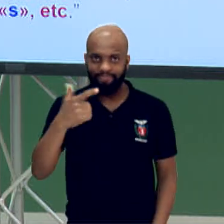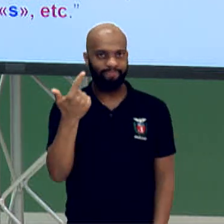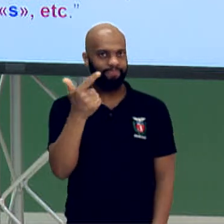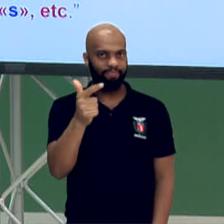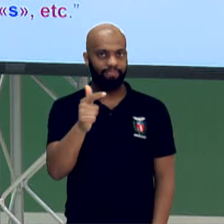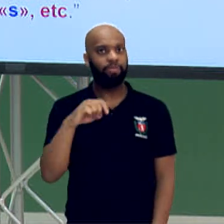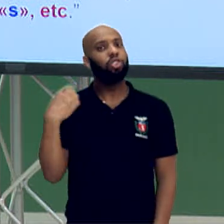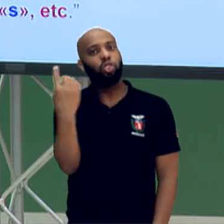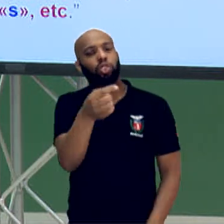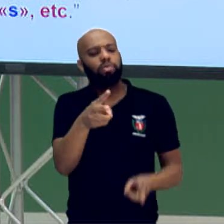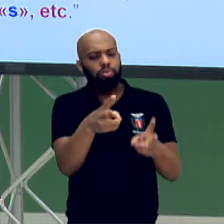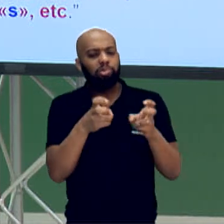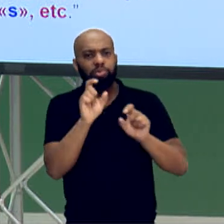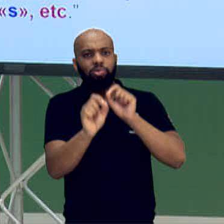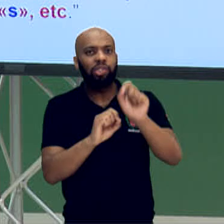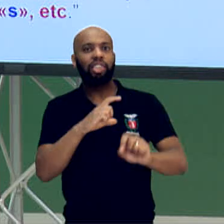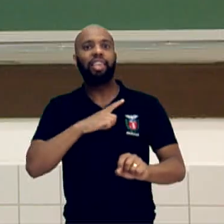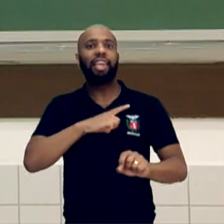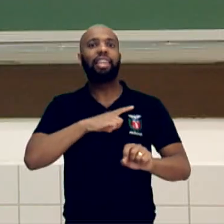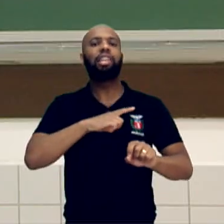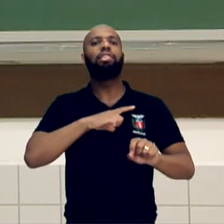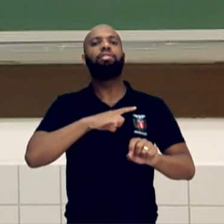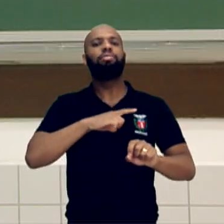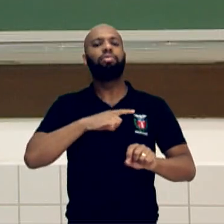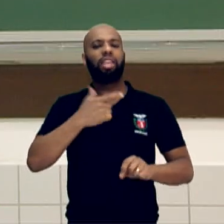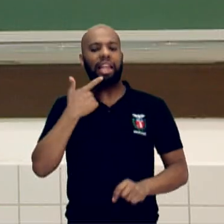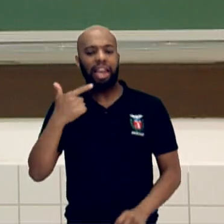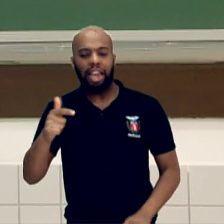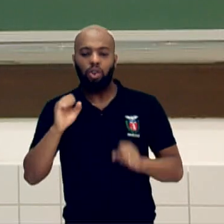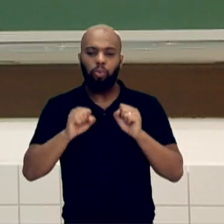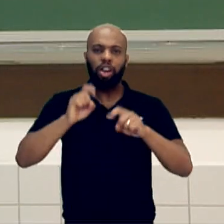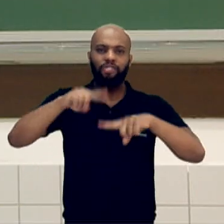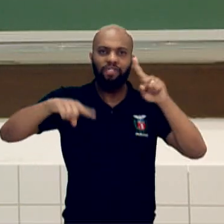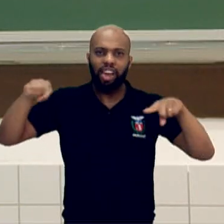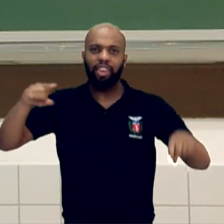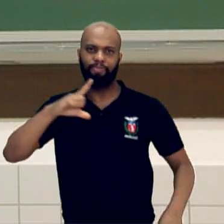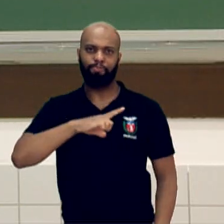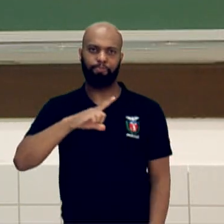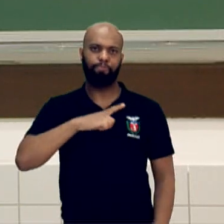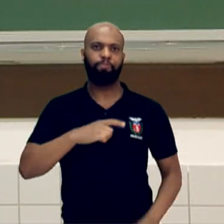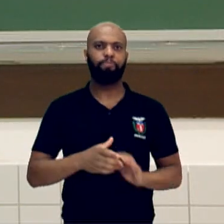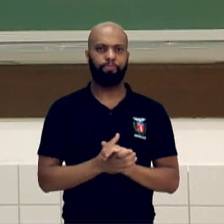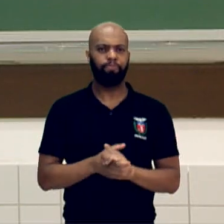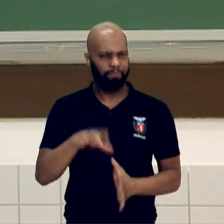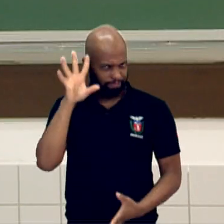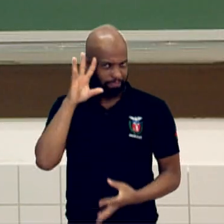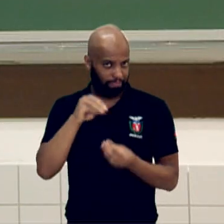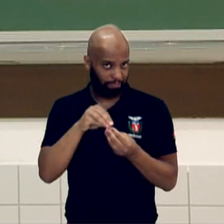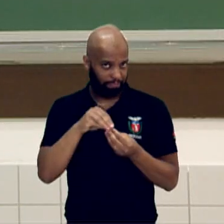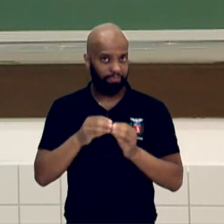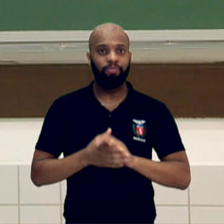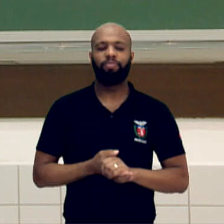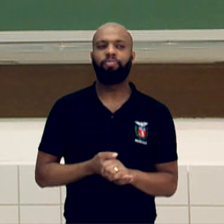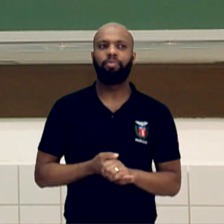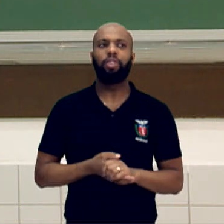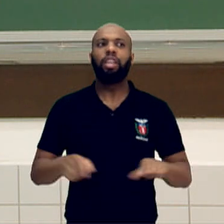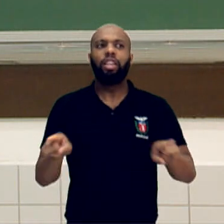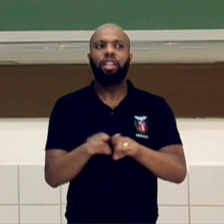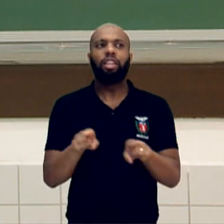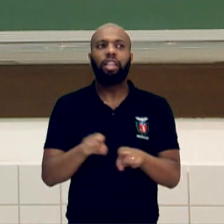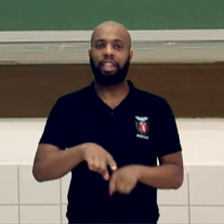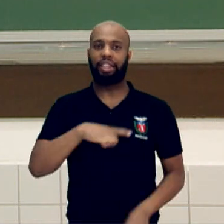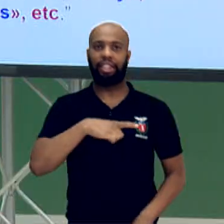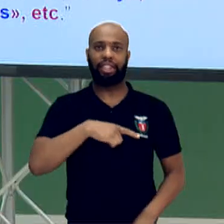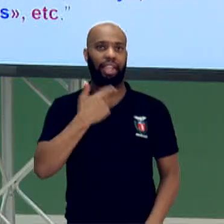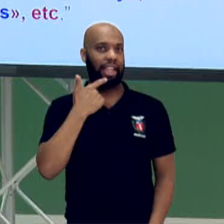estamos observando justamente essa questão de o quanto uma língua pode variar. Então, estão entendendo, acompanhando? A mesma coisa ocorre com a